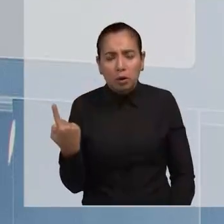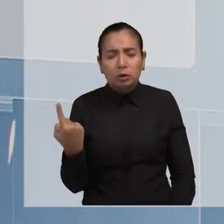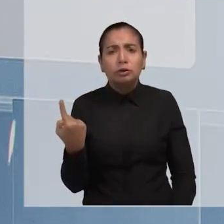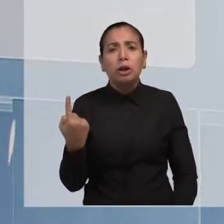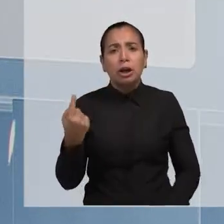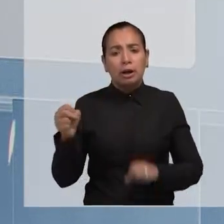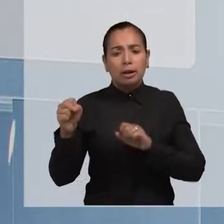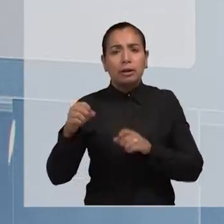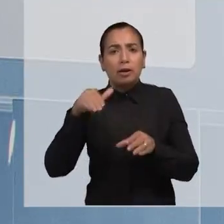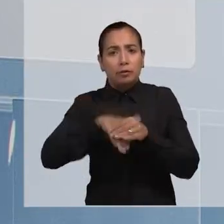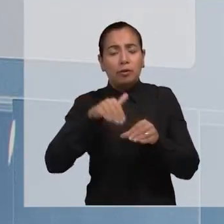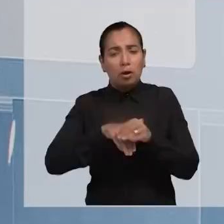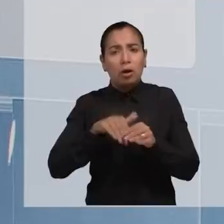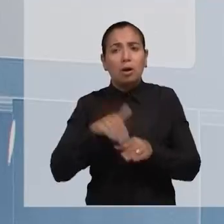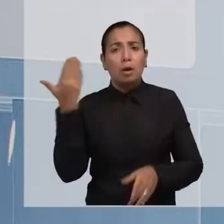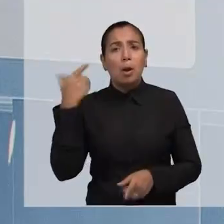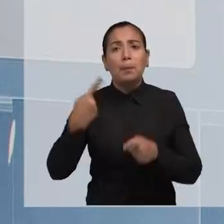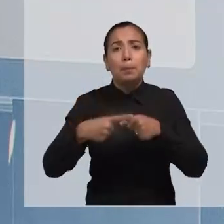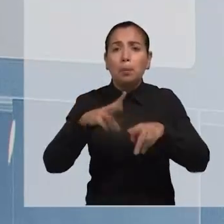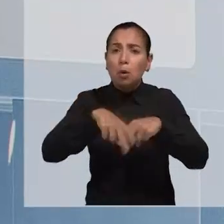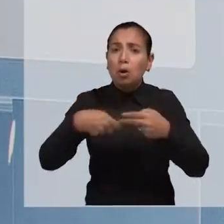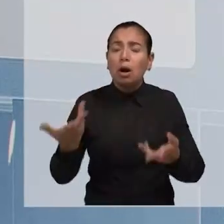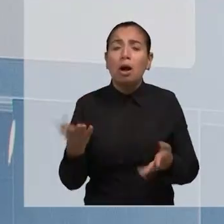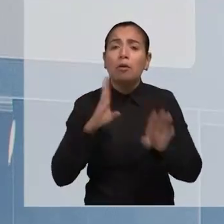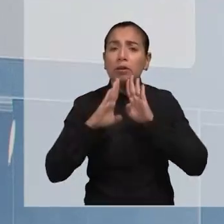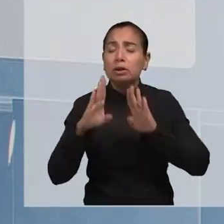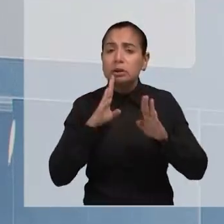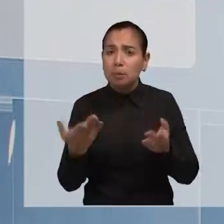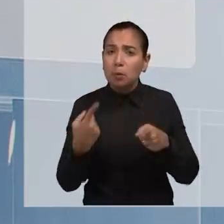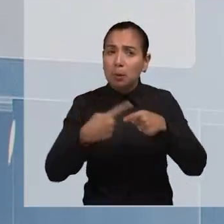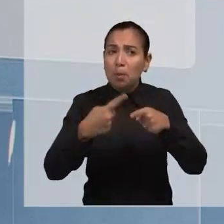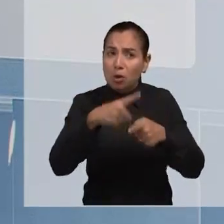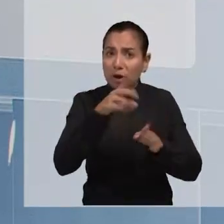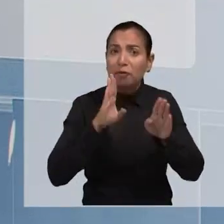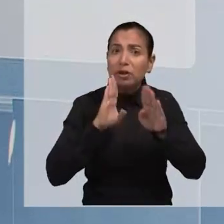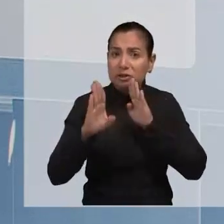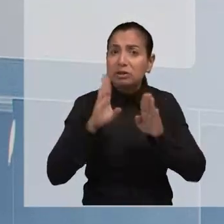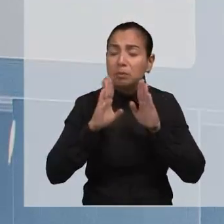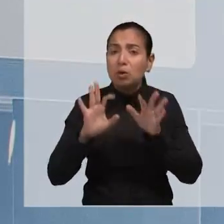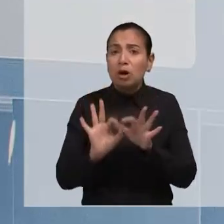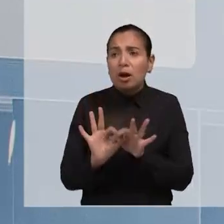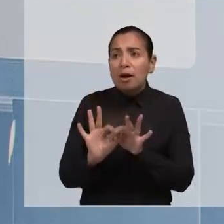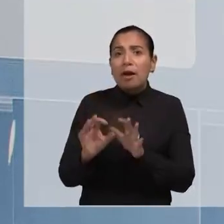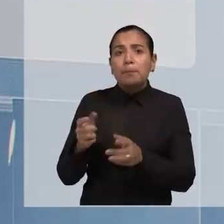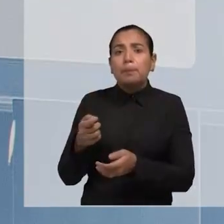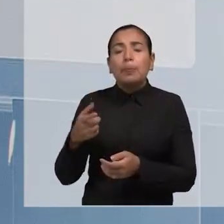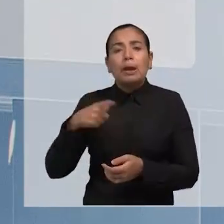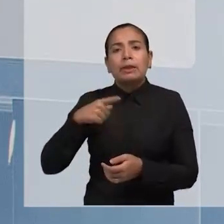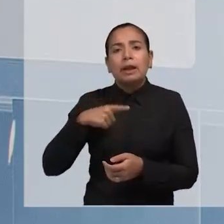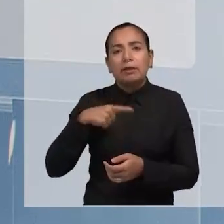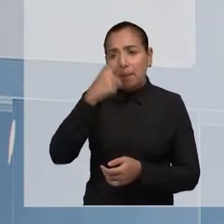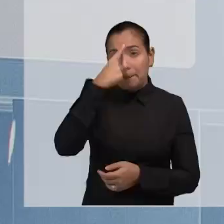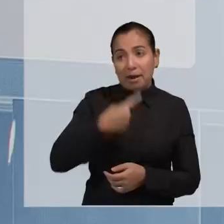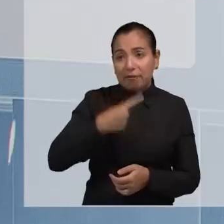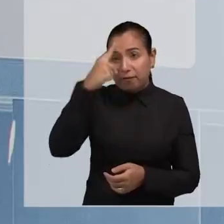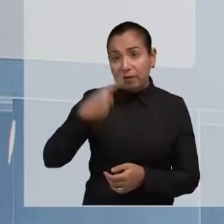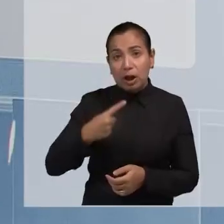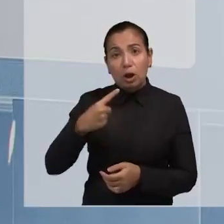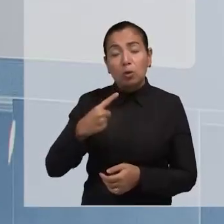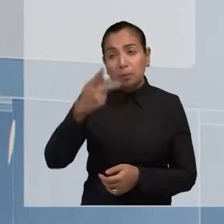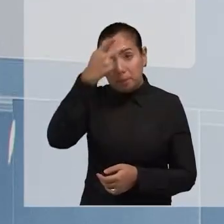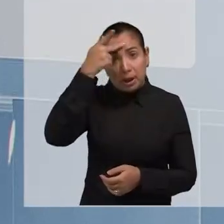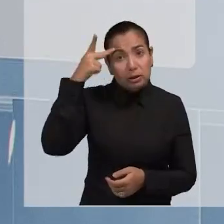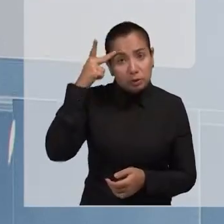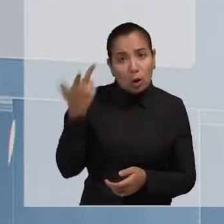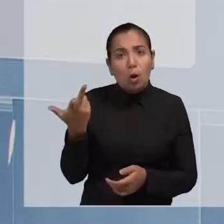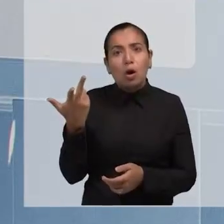Facebook. Uma democracia sólida. O Facebook vendeu Informações. dos seus perfis, dos seus usuários, e